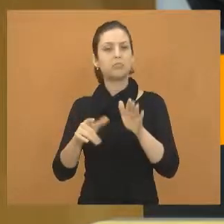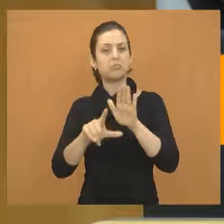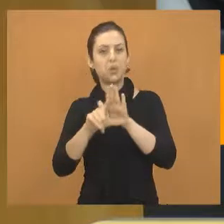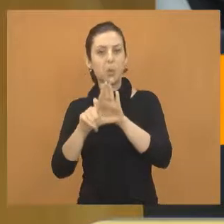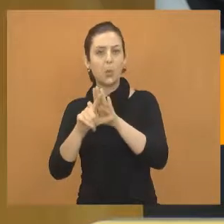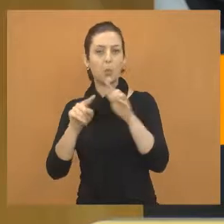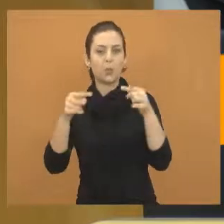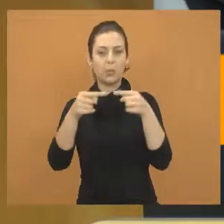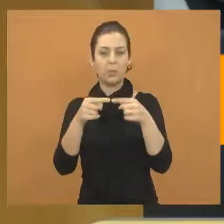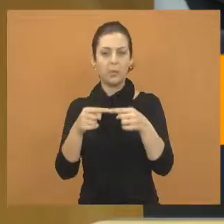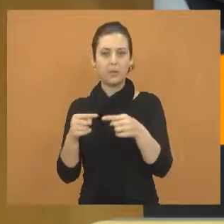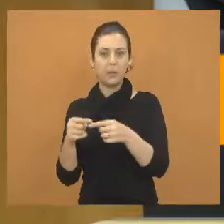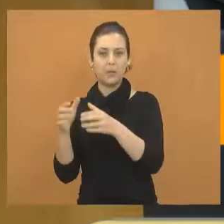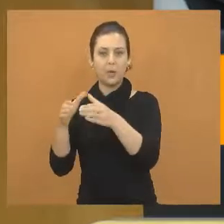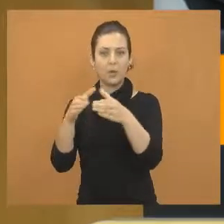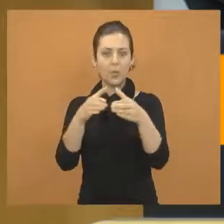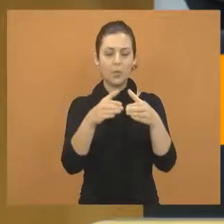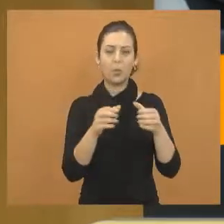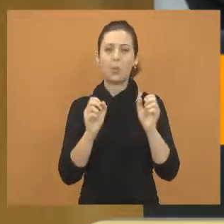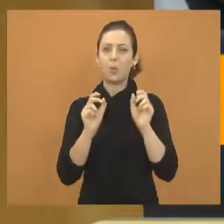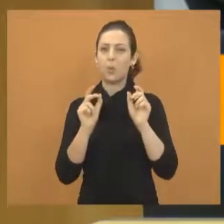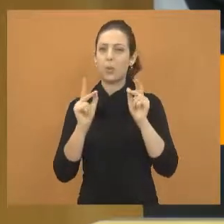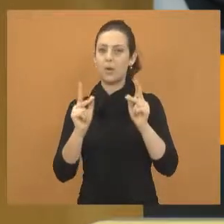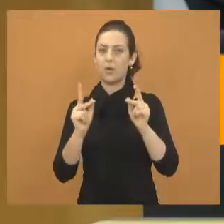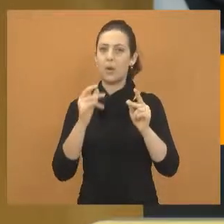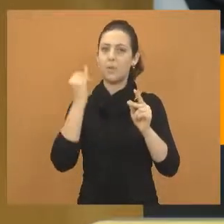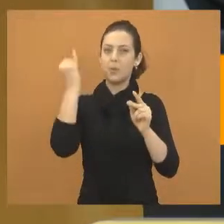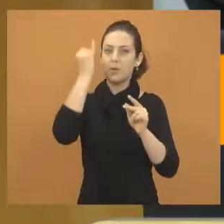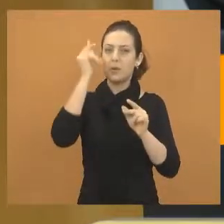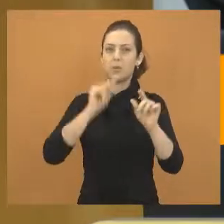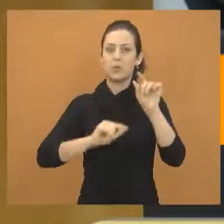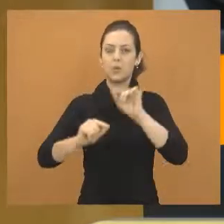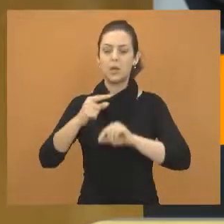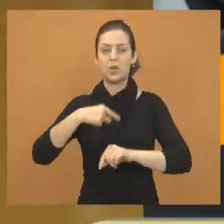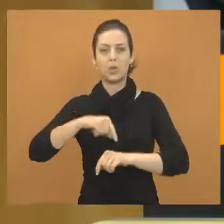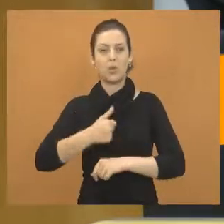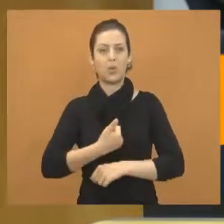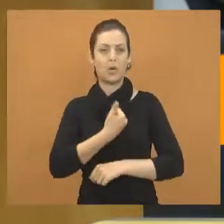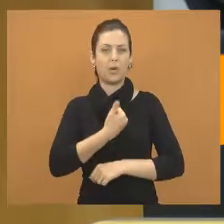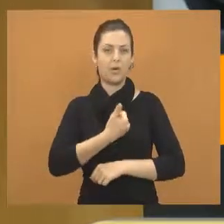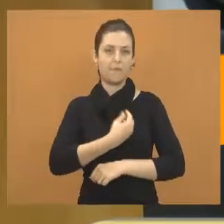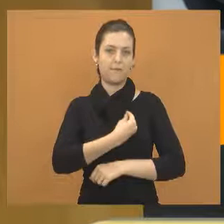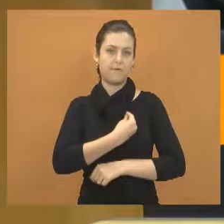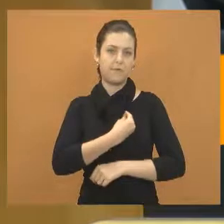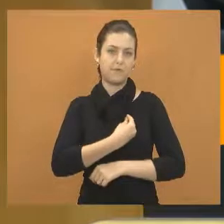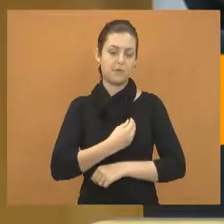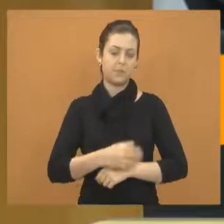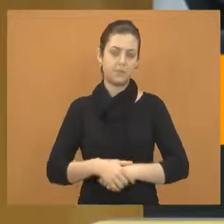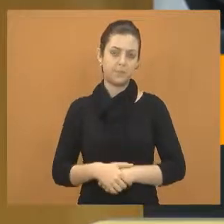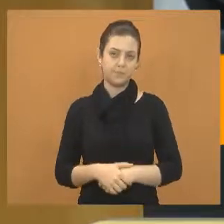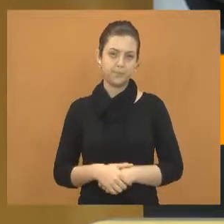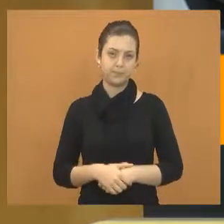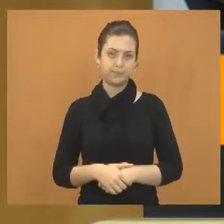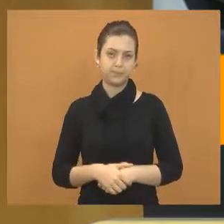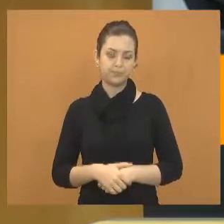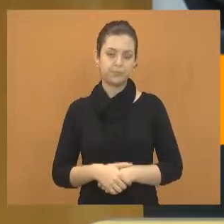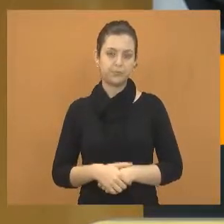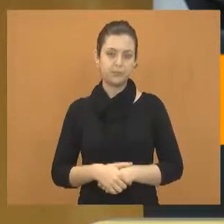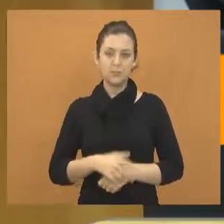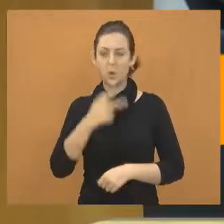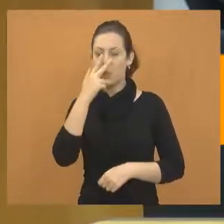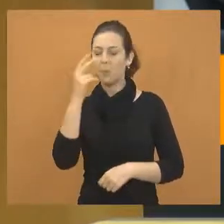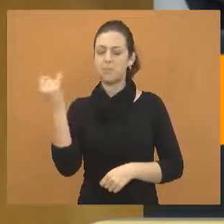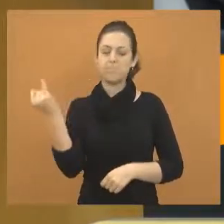bairros aqui na nossa cidade, que é a importância que é a qualidade de vida para os moradores, e que eu acho que é